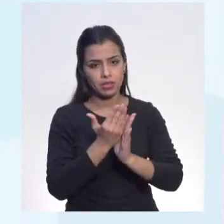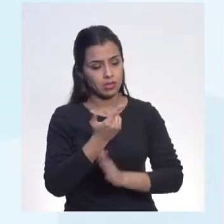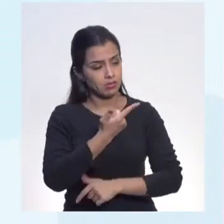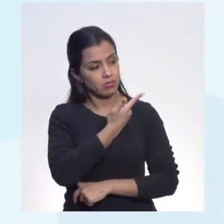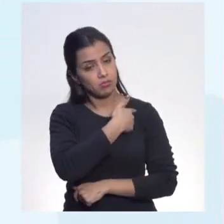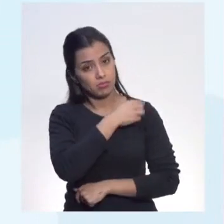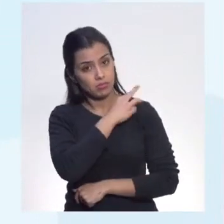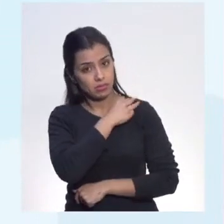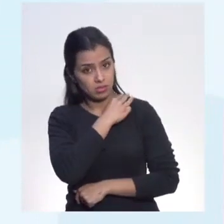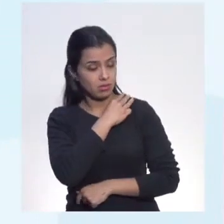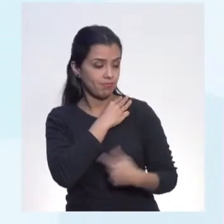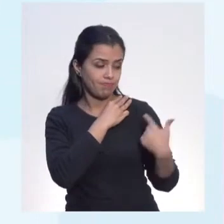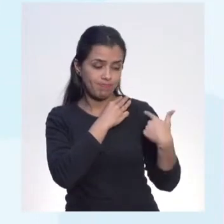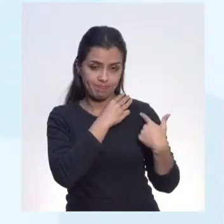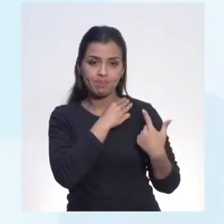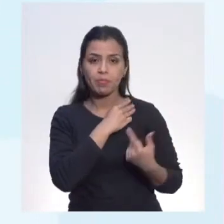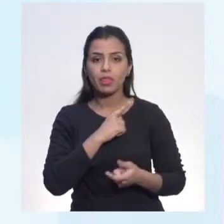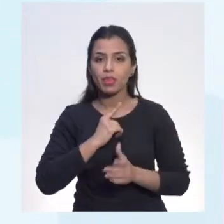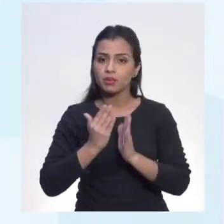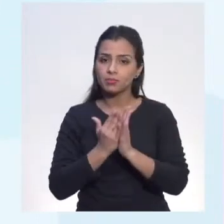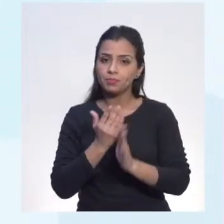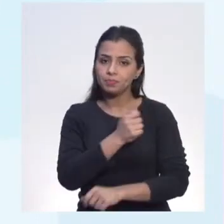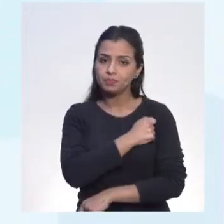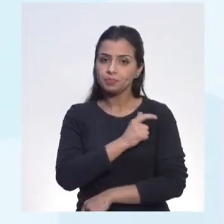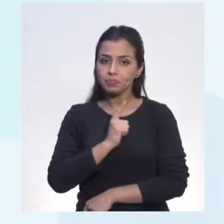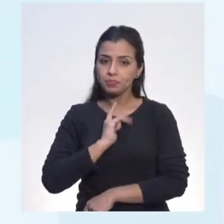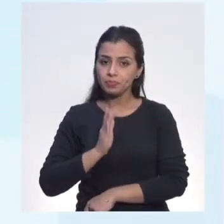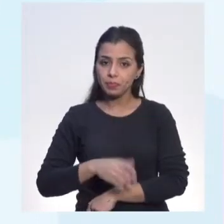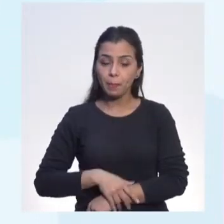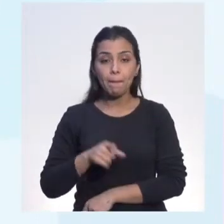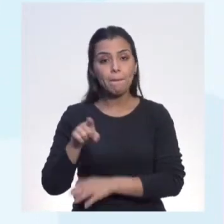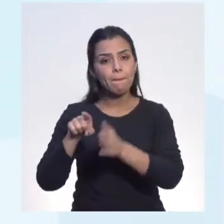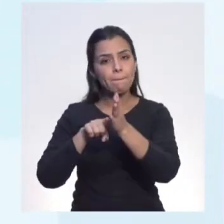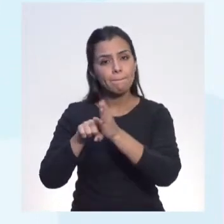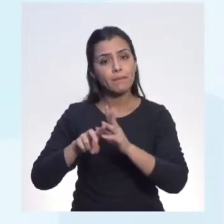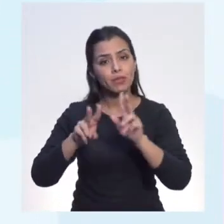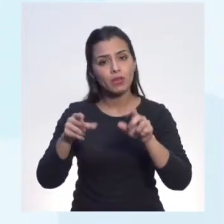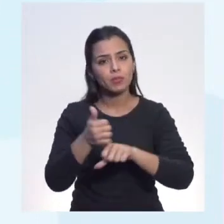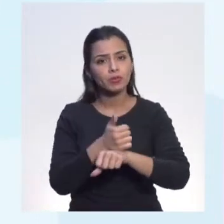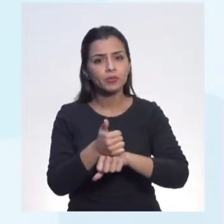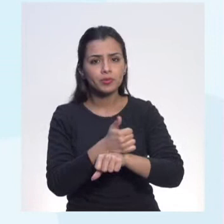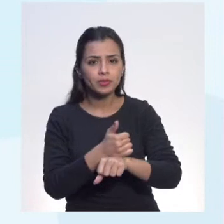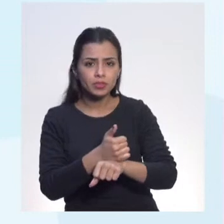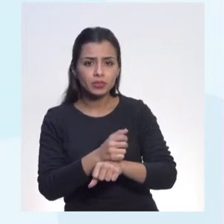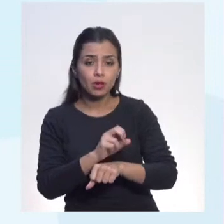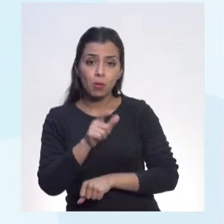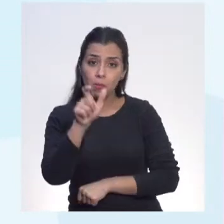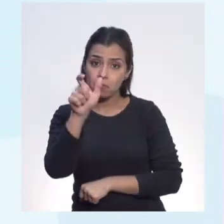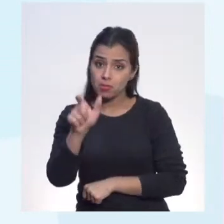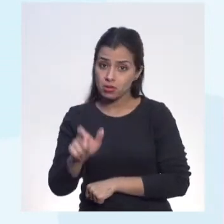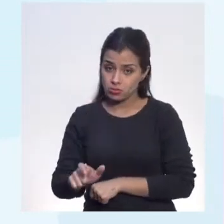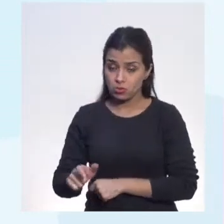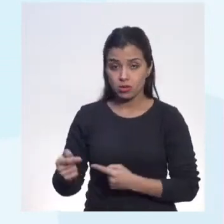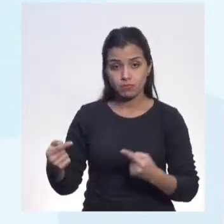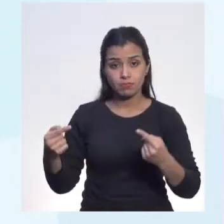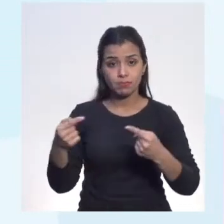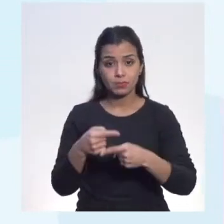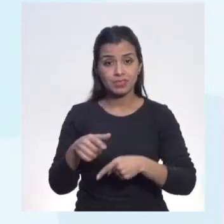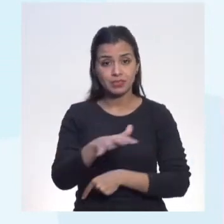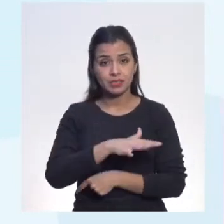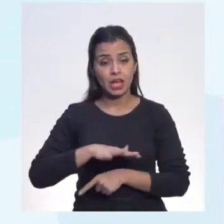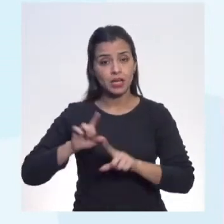no caderno do aluno eles também estão lá, e vão realizar uma pequena pesquisa sobre profissões, profissionais e cursos ligados à área musical.